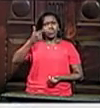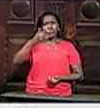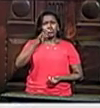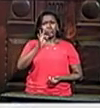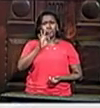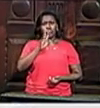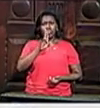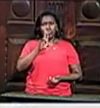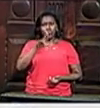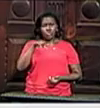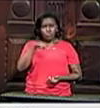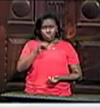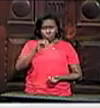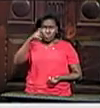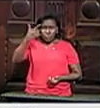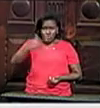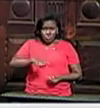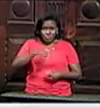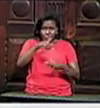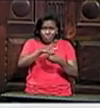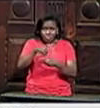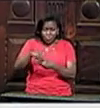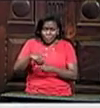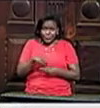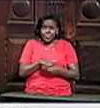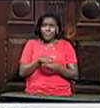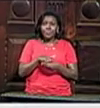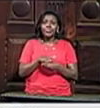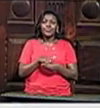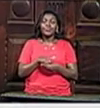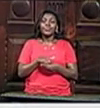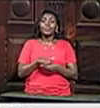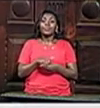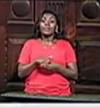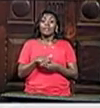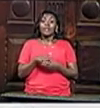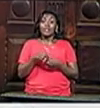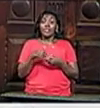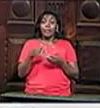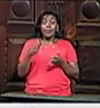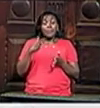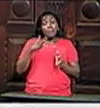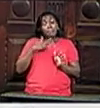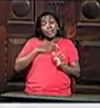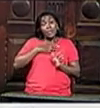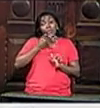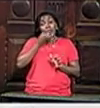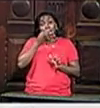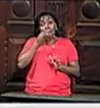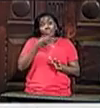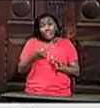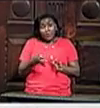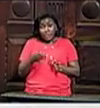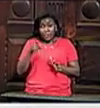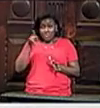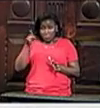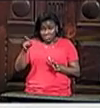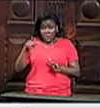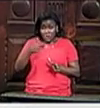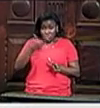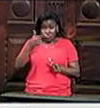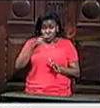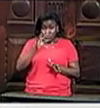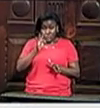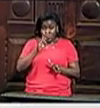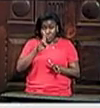do rio de janeiro na capital ea presença de marcelo freixo o segundo turno do meu ponto de vista é uma é uma